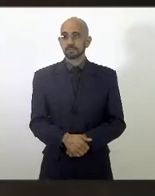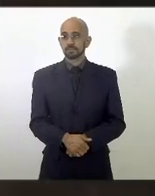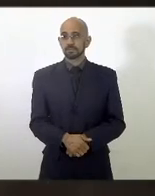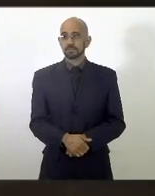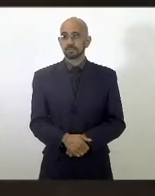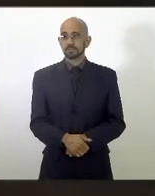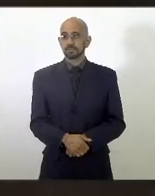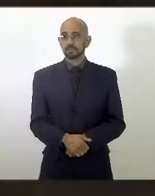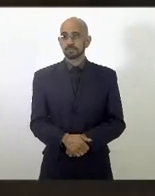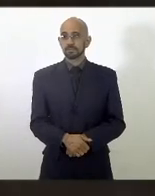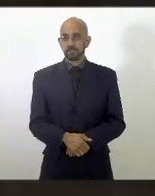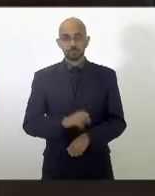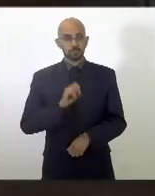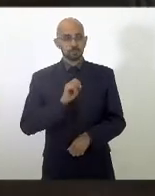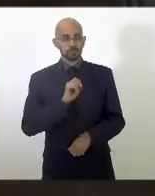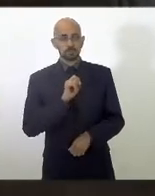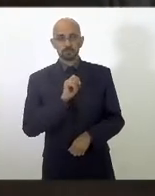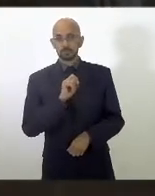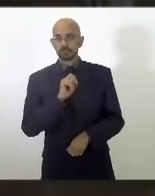Aí.